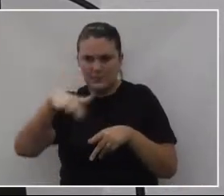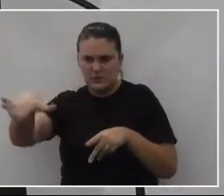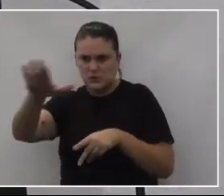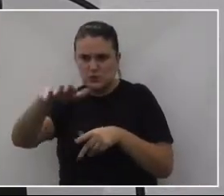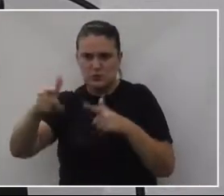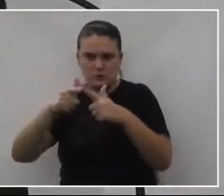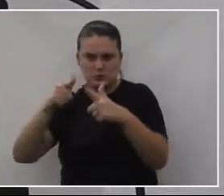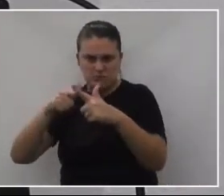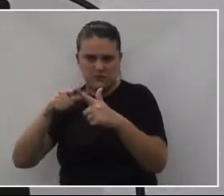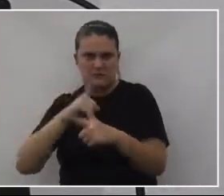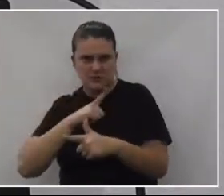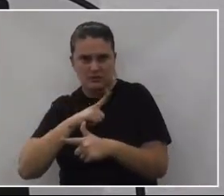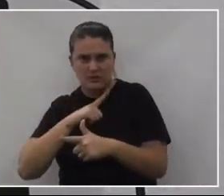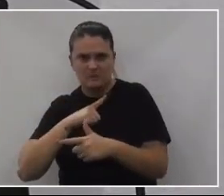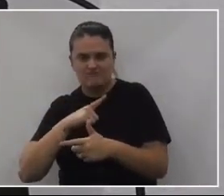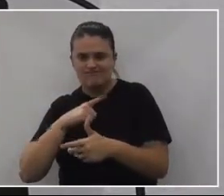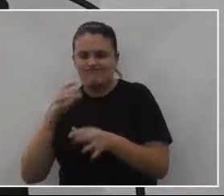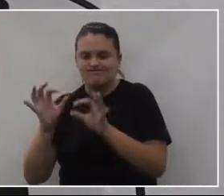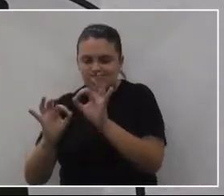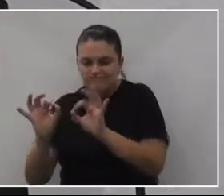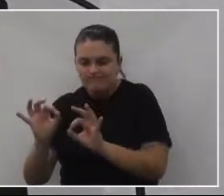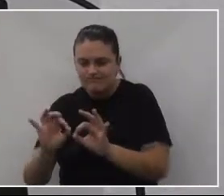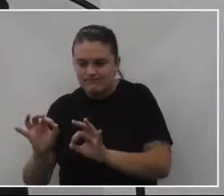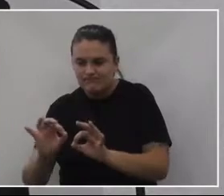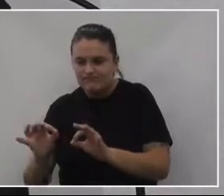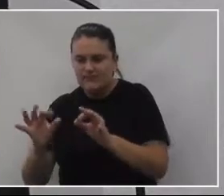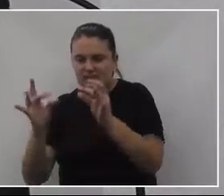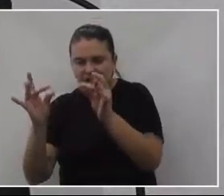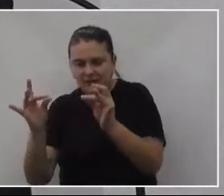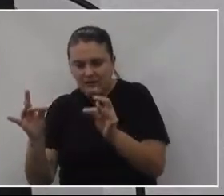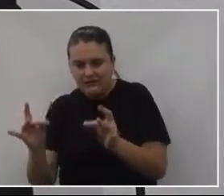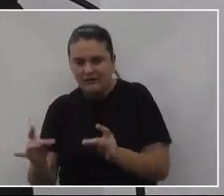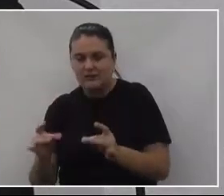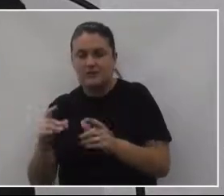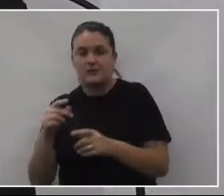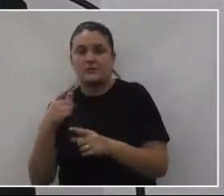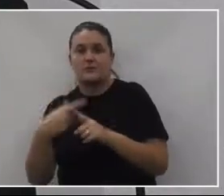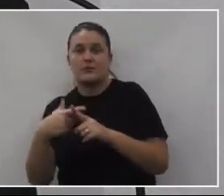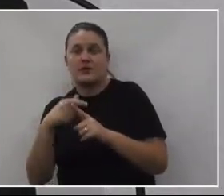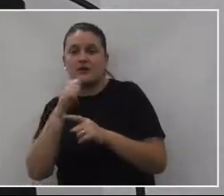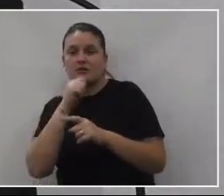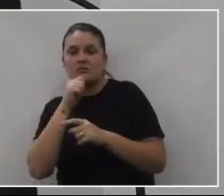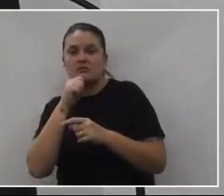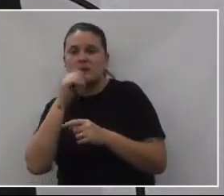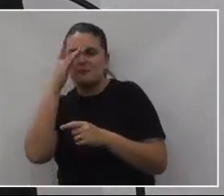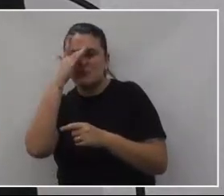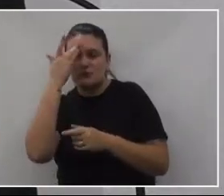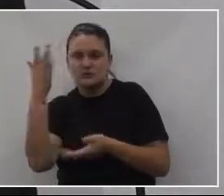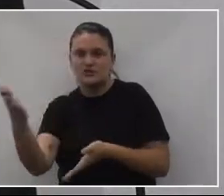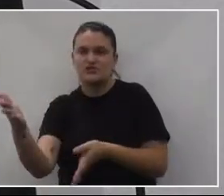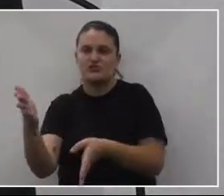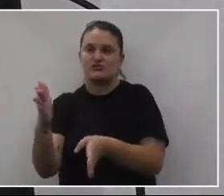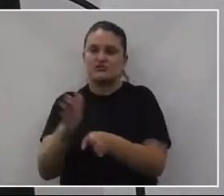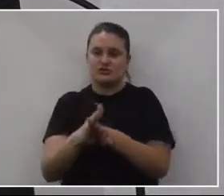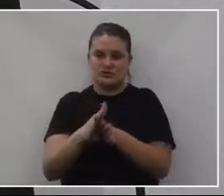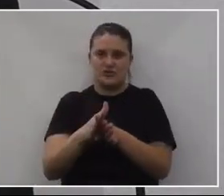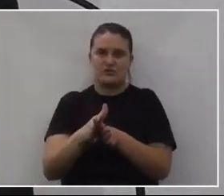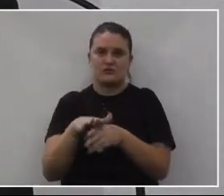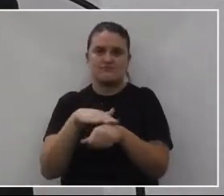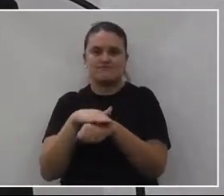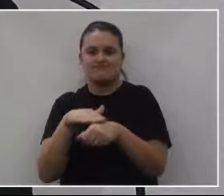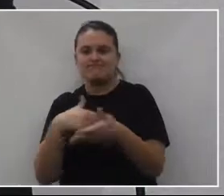mais concreta, mais aperfeiçoada, enquanto eles estão ali chegando a esse